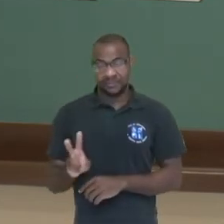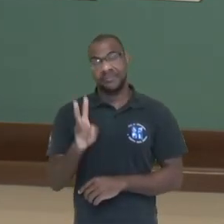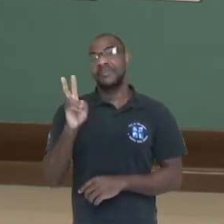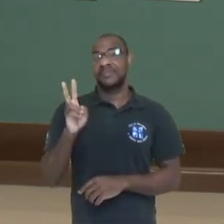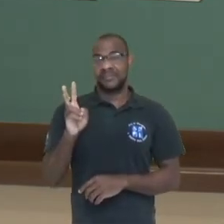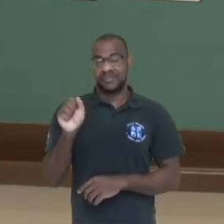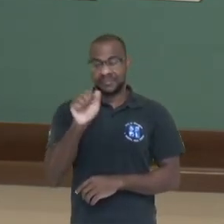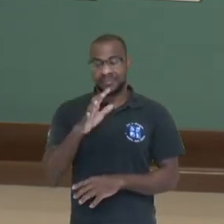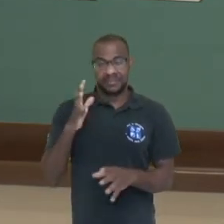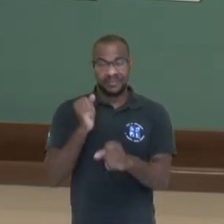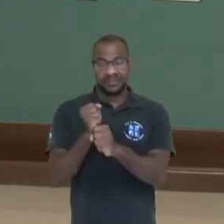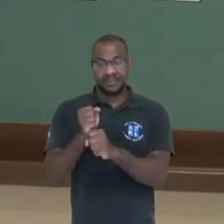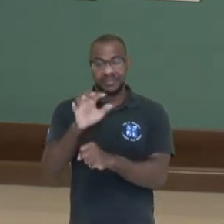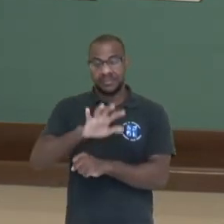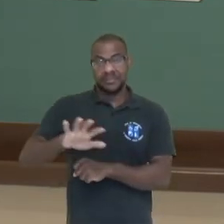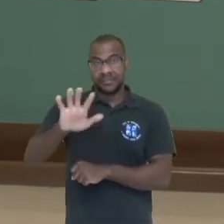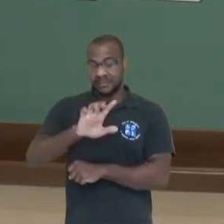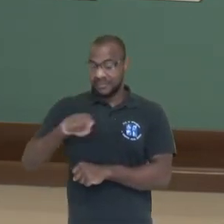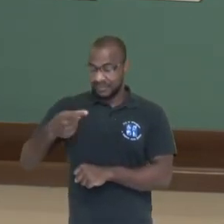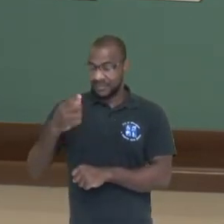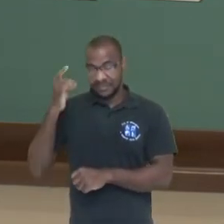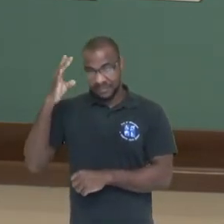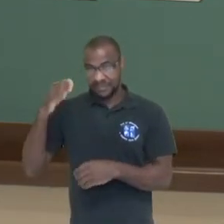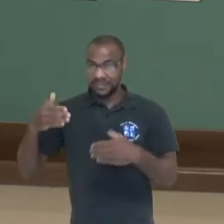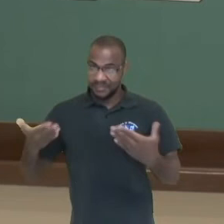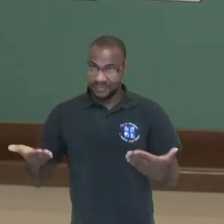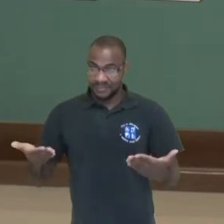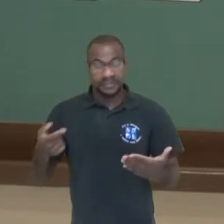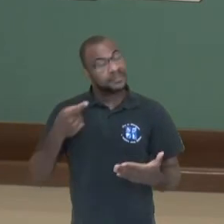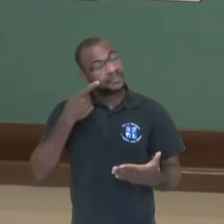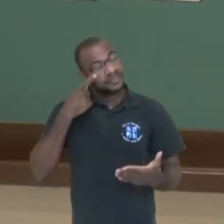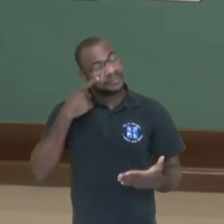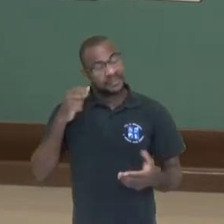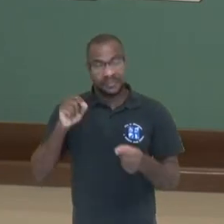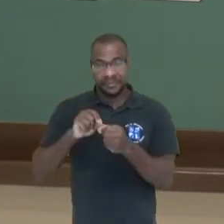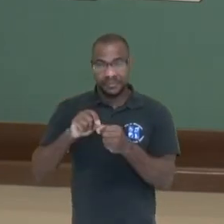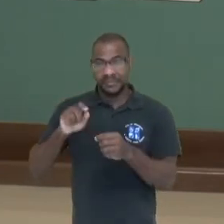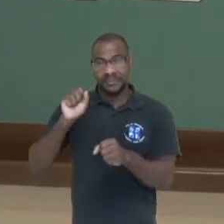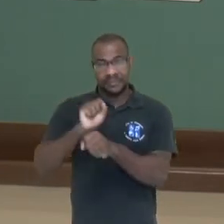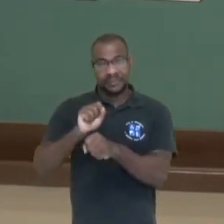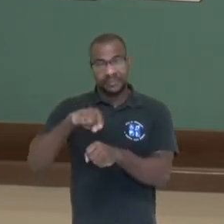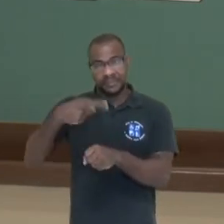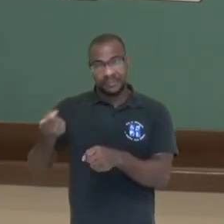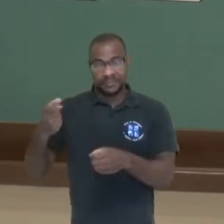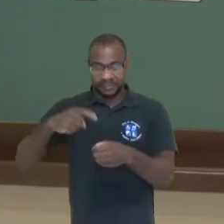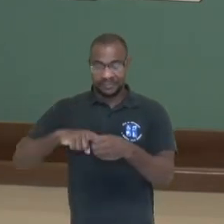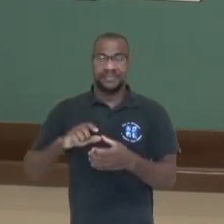para calcular a área. Fácil, né? É sim. Faz aí que eu espero você.